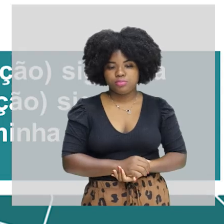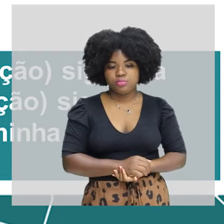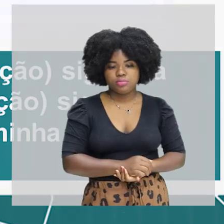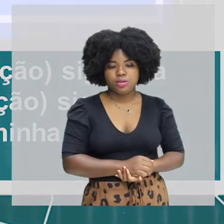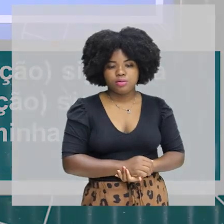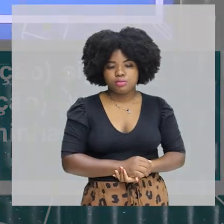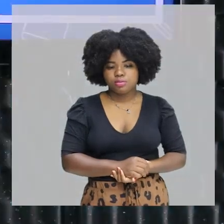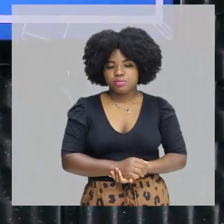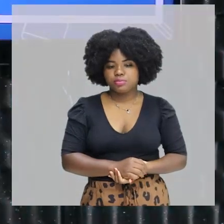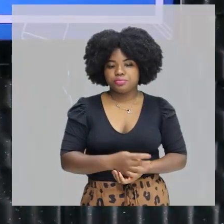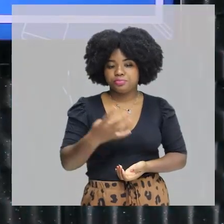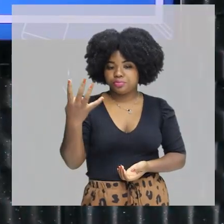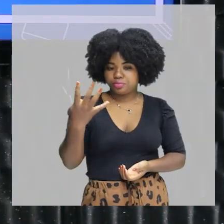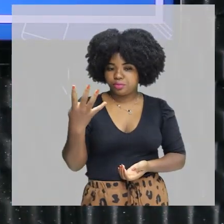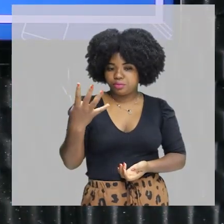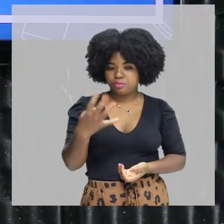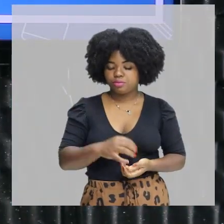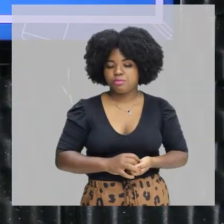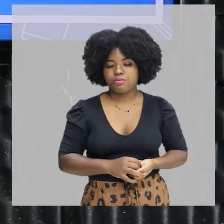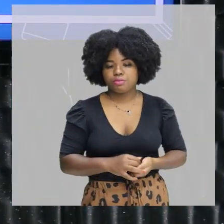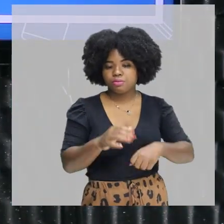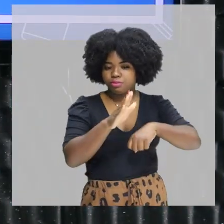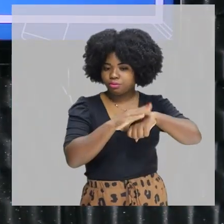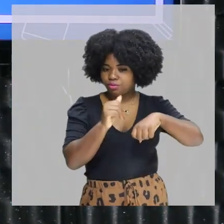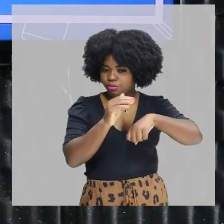A cliente chamou a funcionária, né?